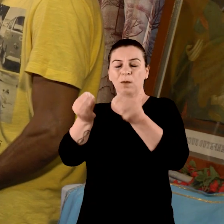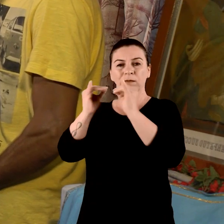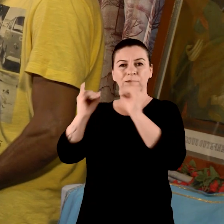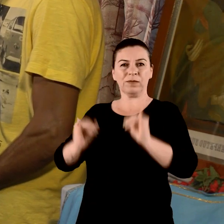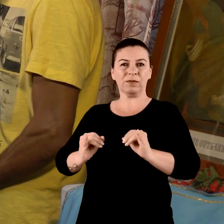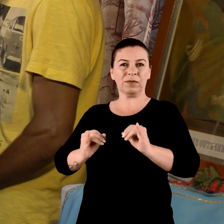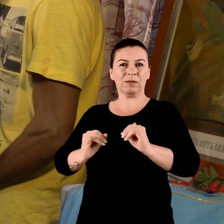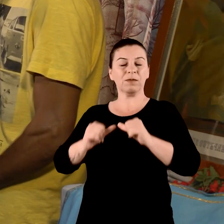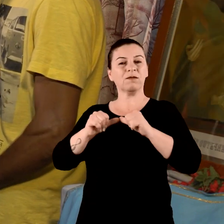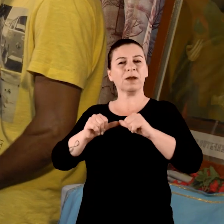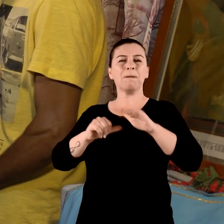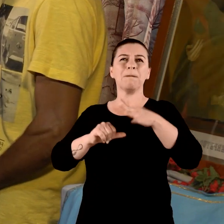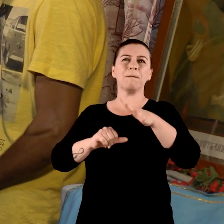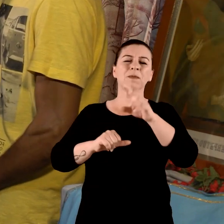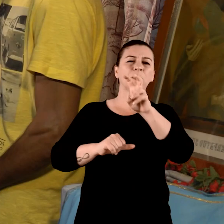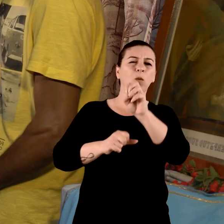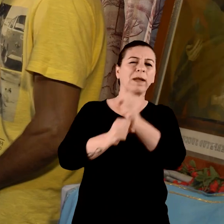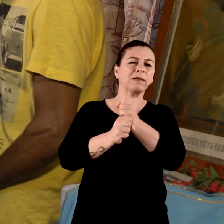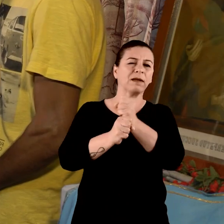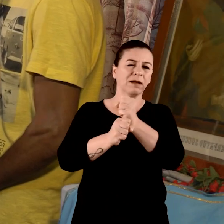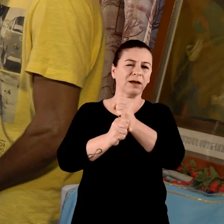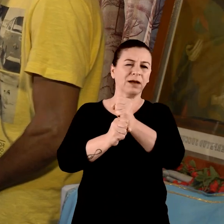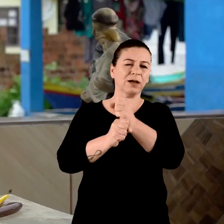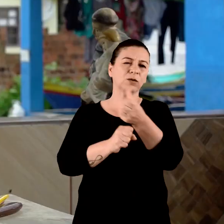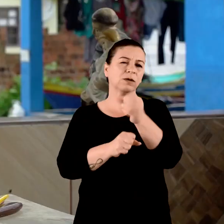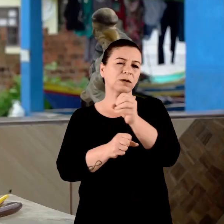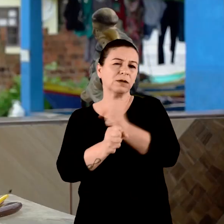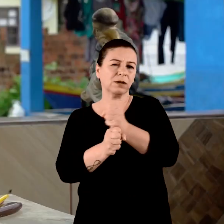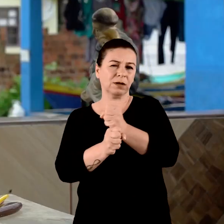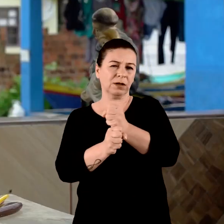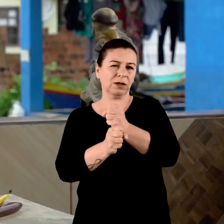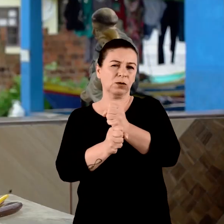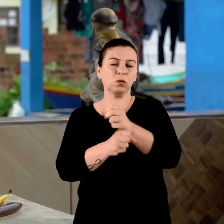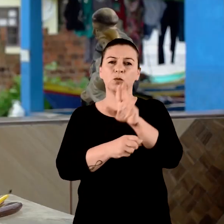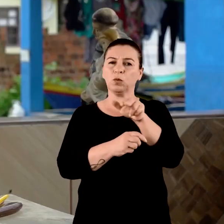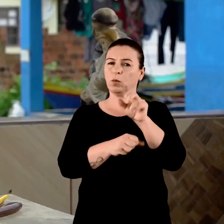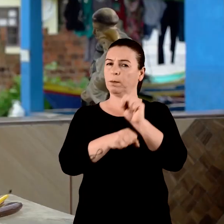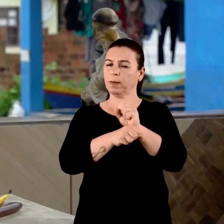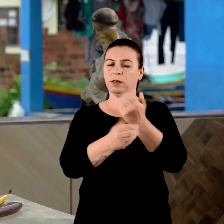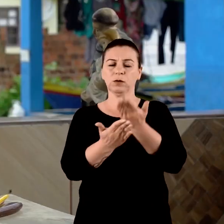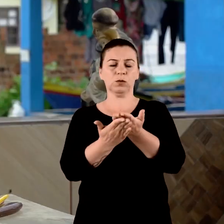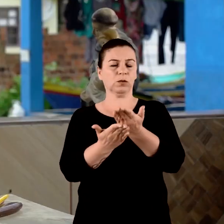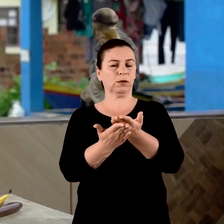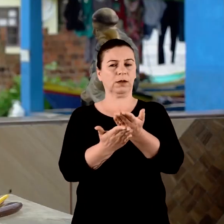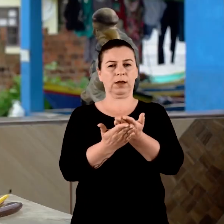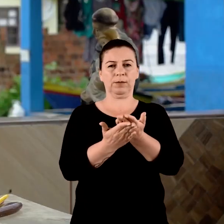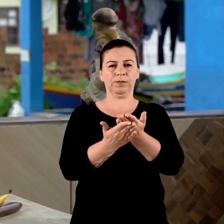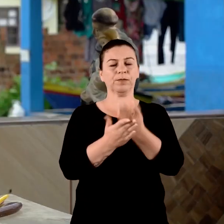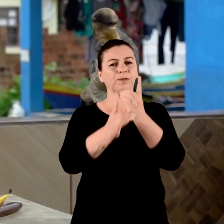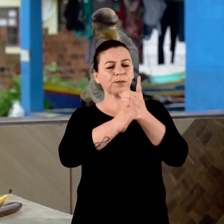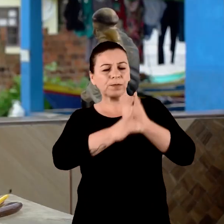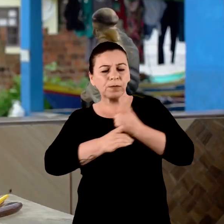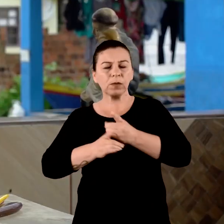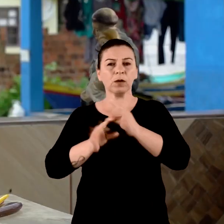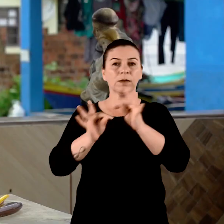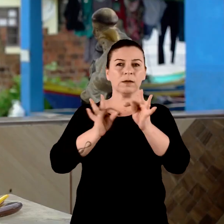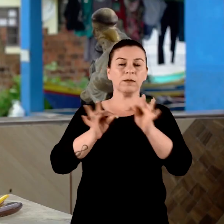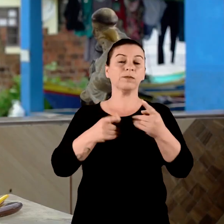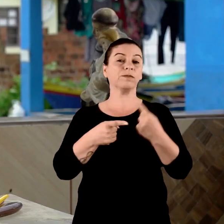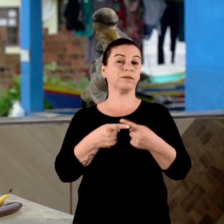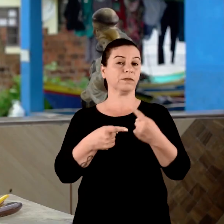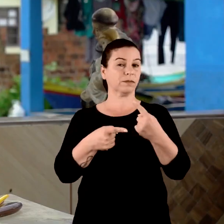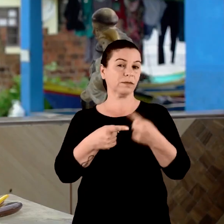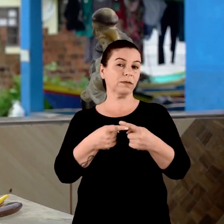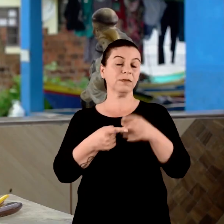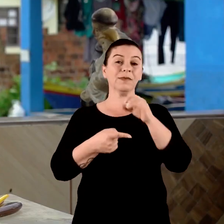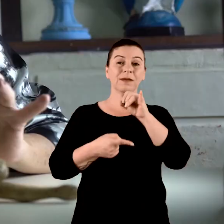ela a possibilidade dela durar mais 50 anos, mais 60 anos. Nunca deixei de estudar, continuo descobrindo novas técnicas,